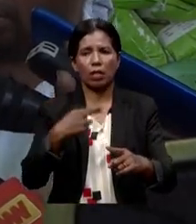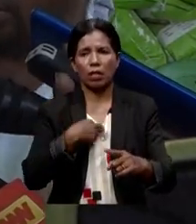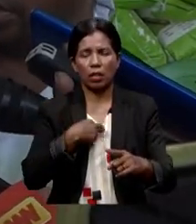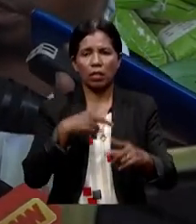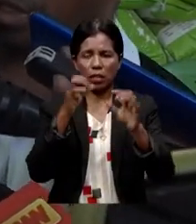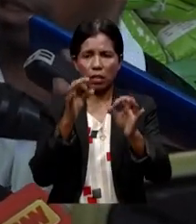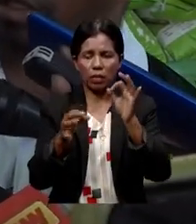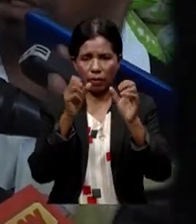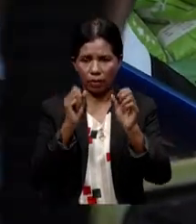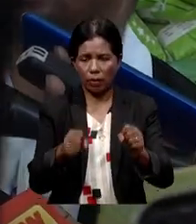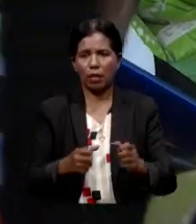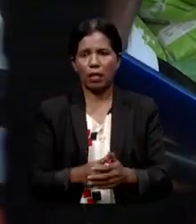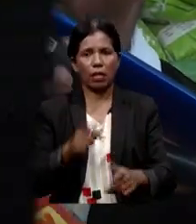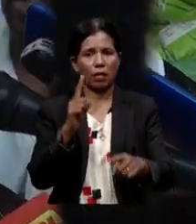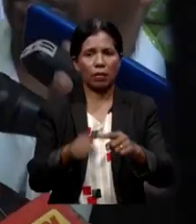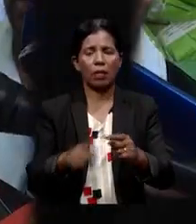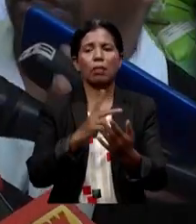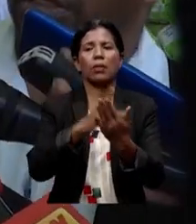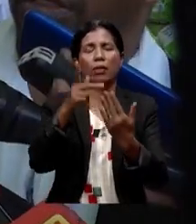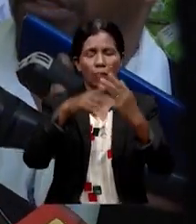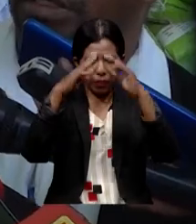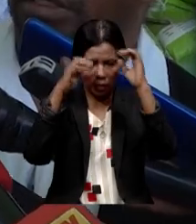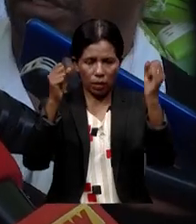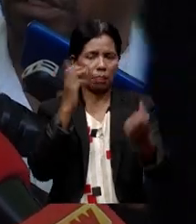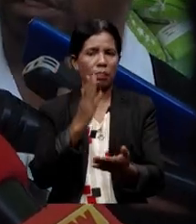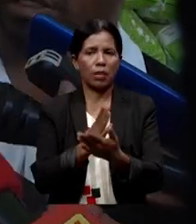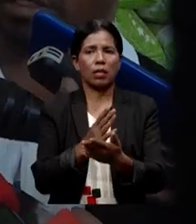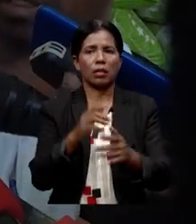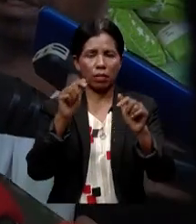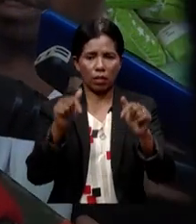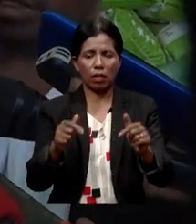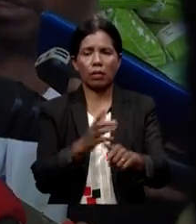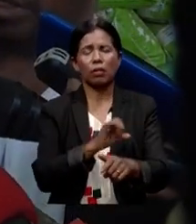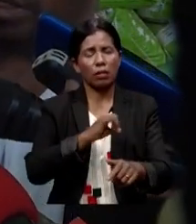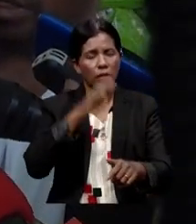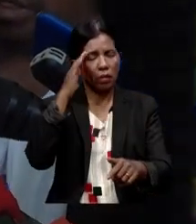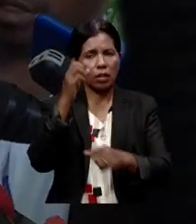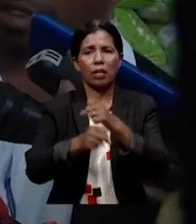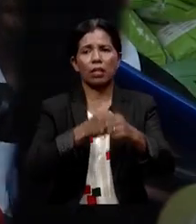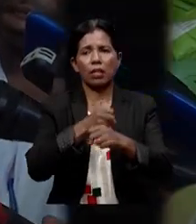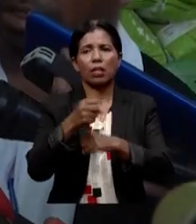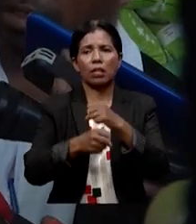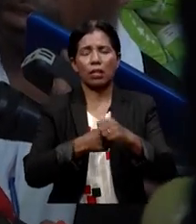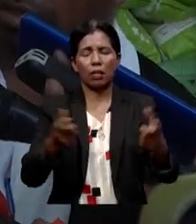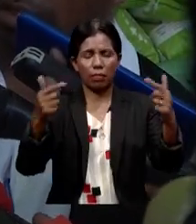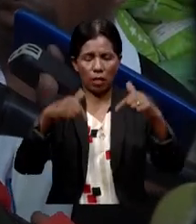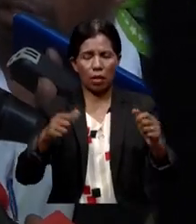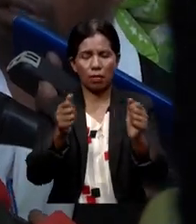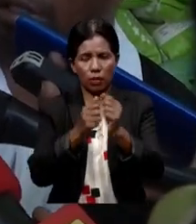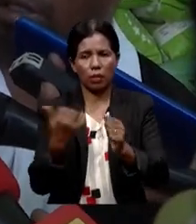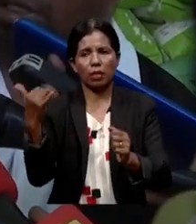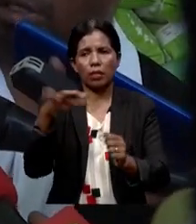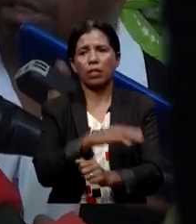sebele labele programa presidente na labele para de tia to de tia ne, ane kada tina tina bele maina fatia o sira para jato ne